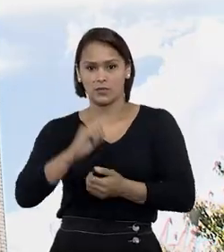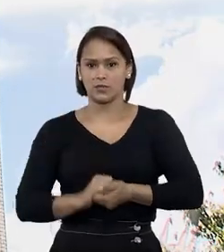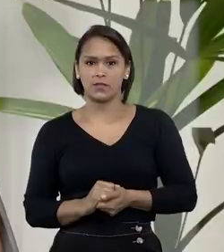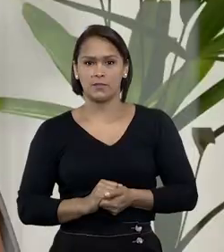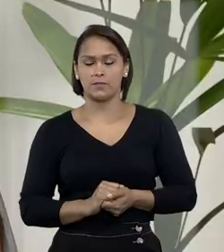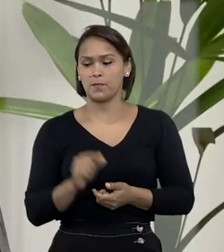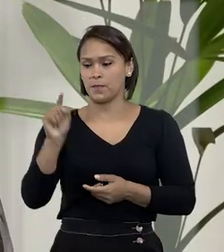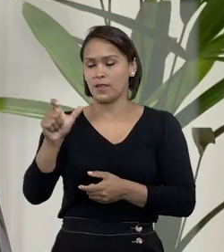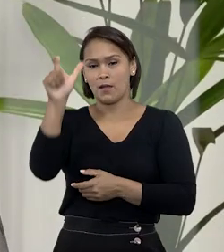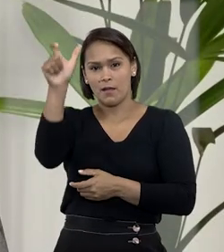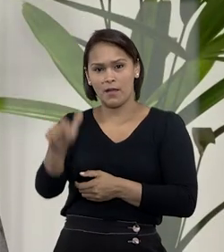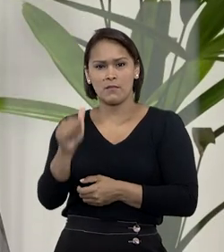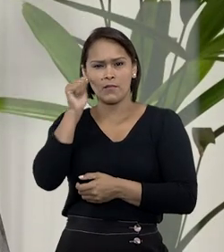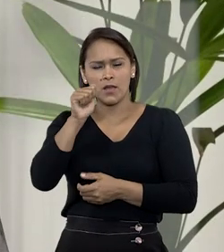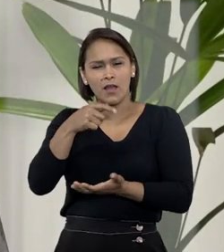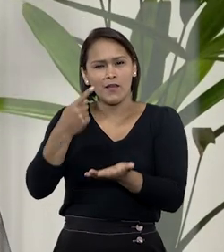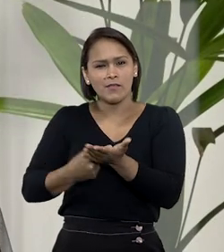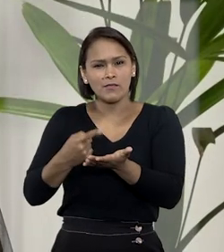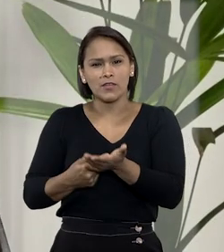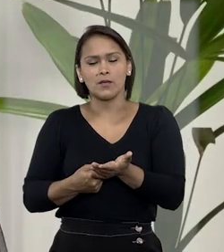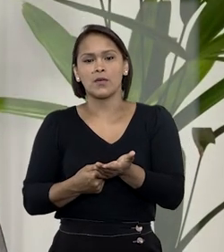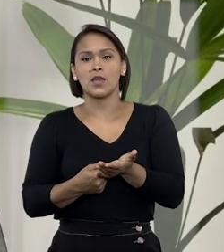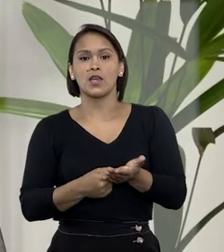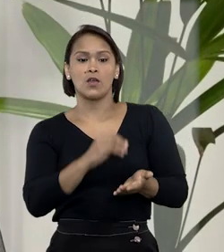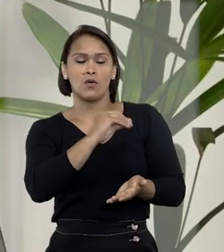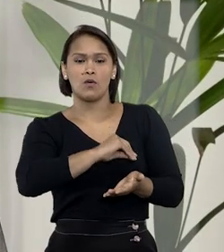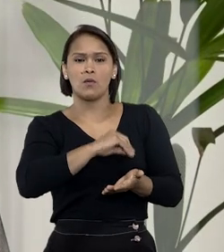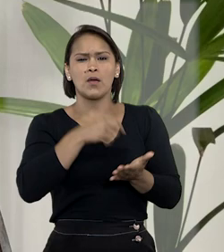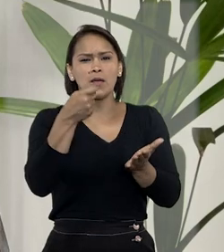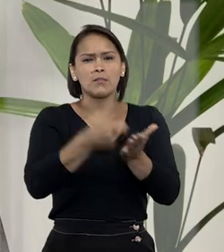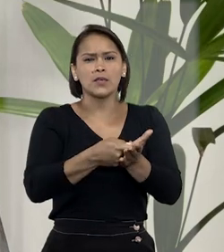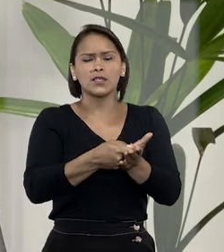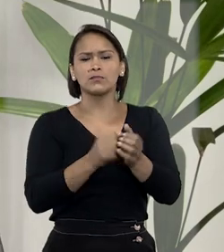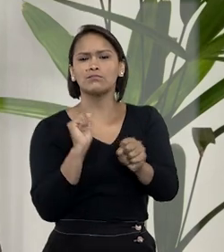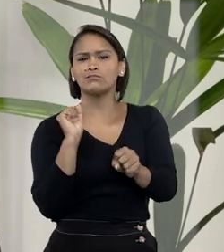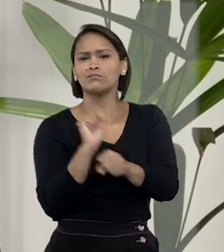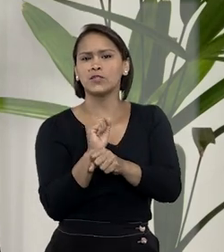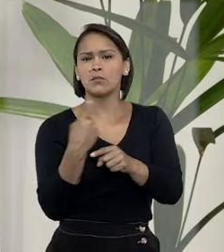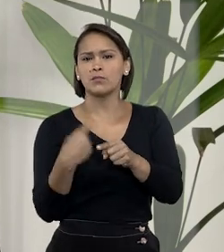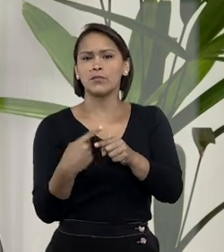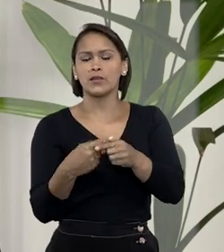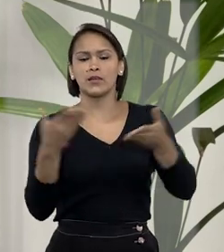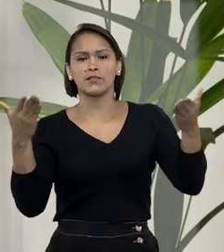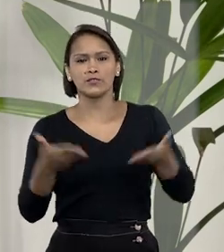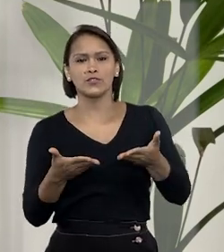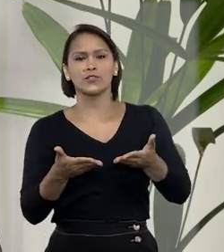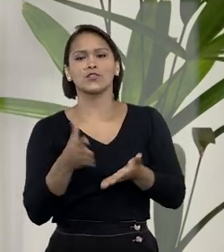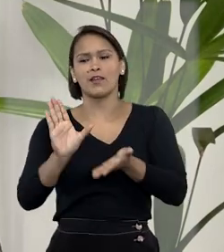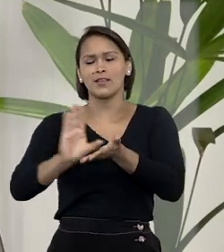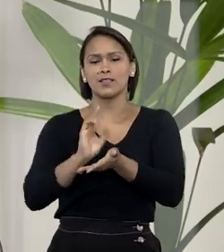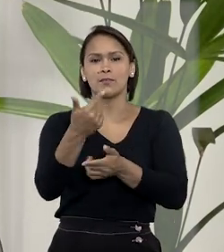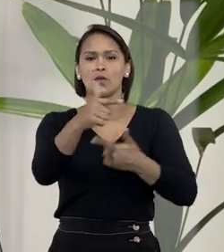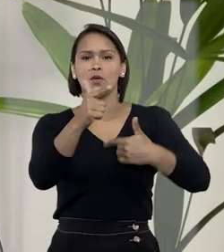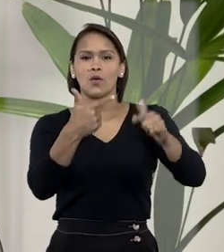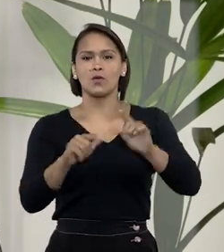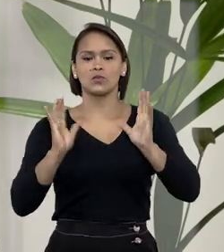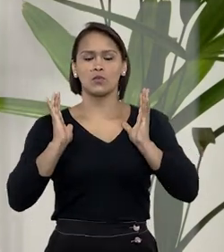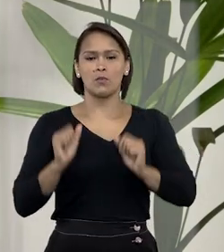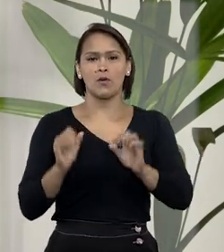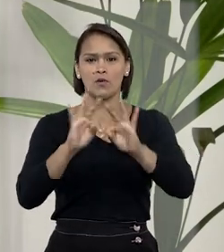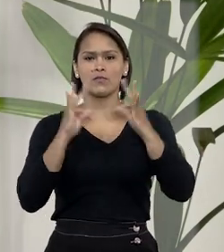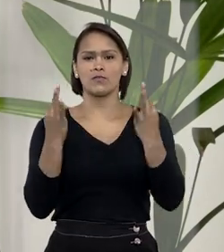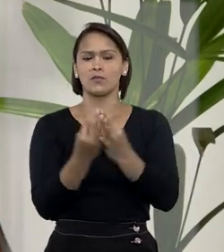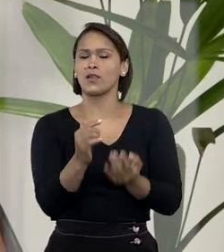cinco dias a beneficiária afirma que o pagamento do auxílio foi legado Por que constava que ela já recebia valores do Bolsa